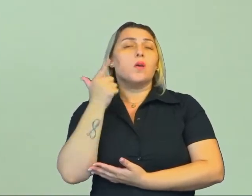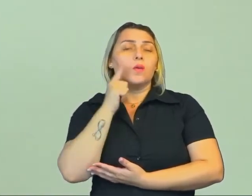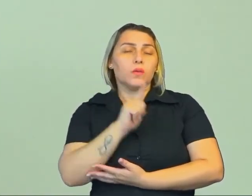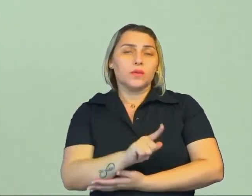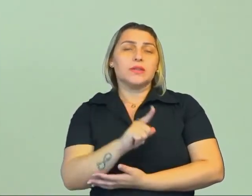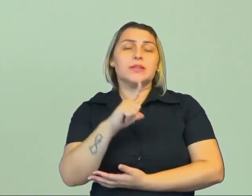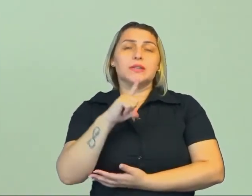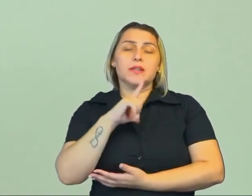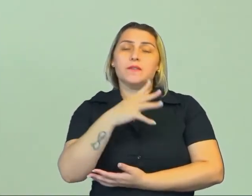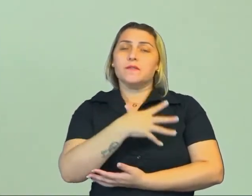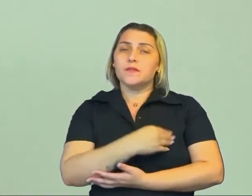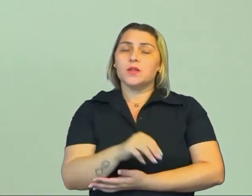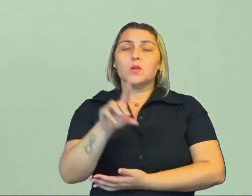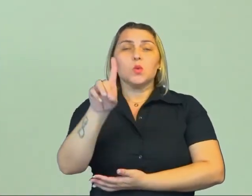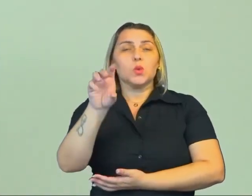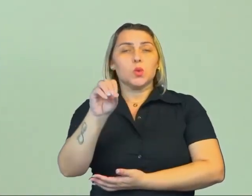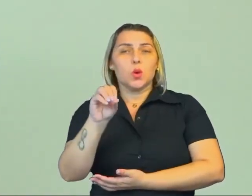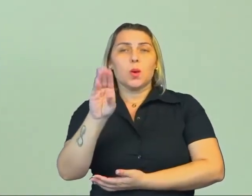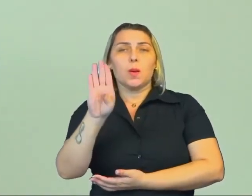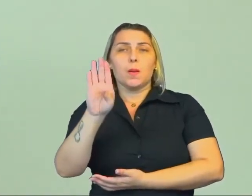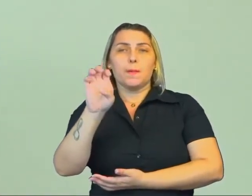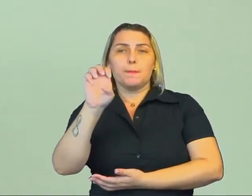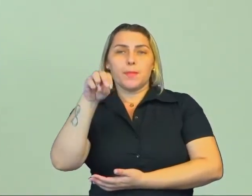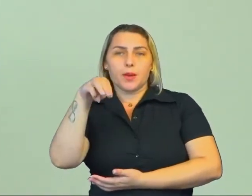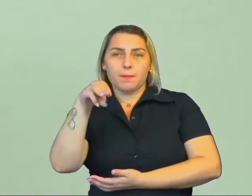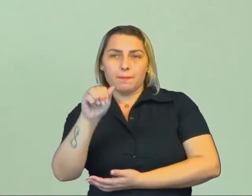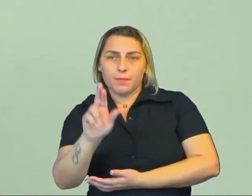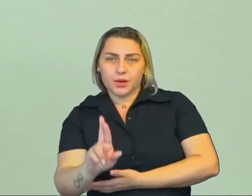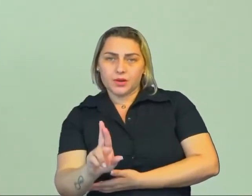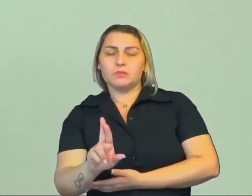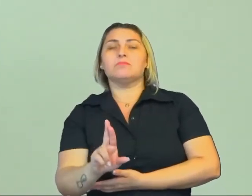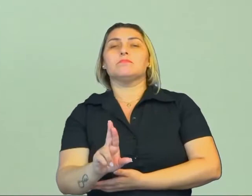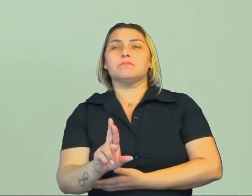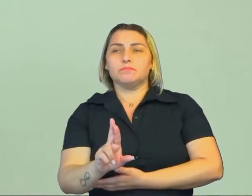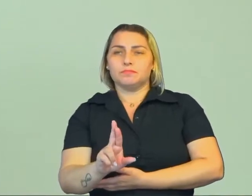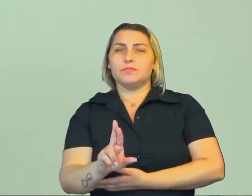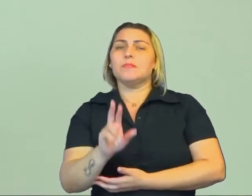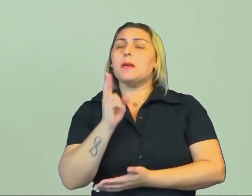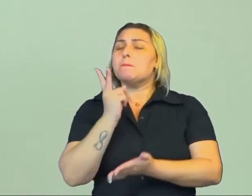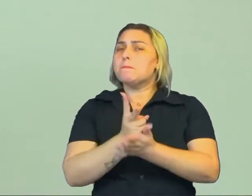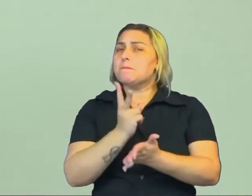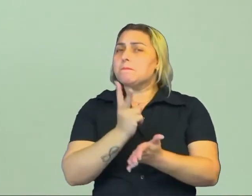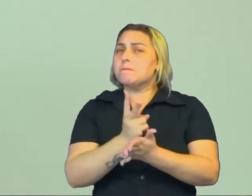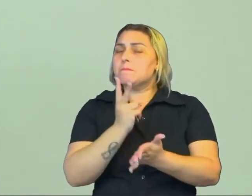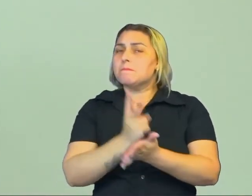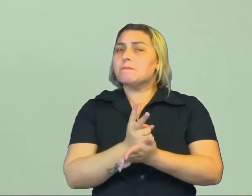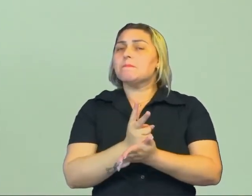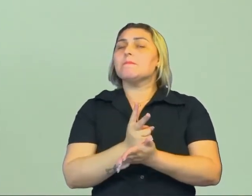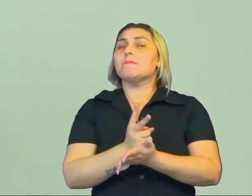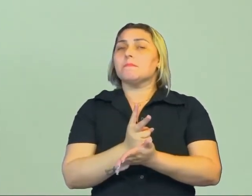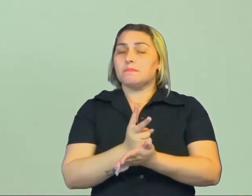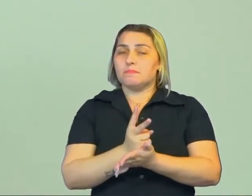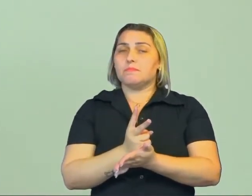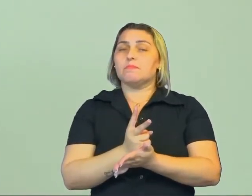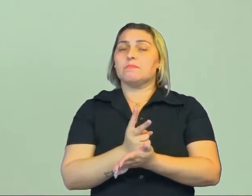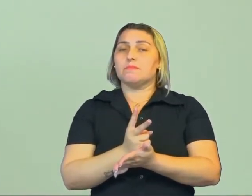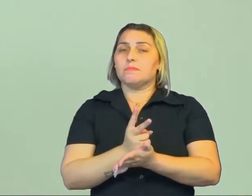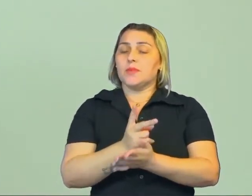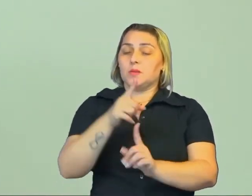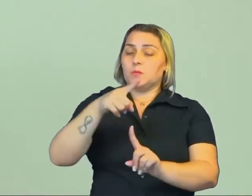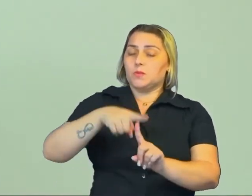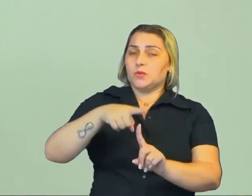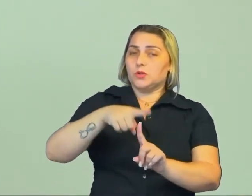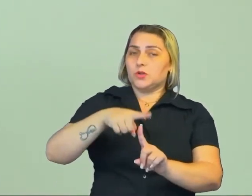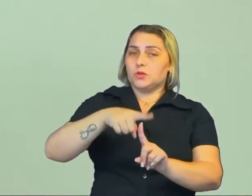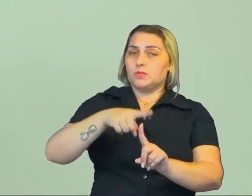doberman. Então, a hereditariedade deles só é entre a mesma raça. No nosso caso, na